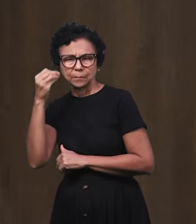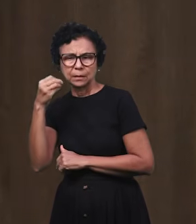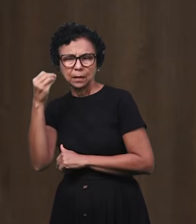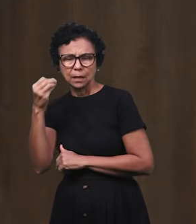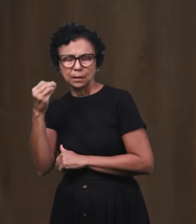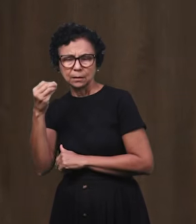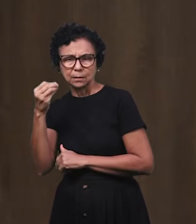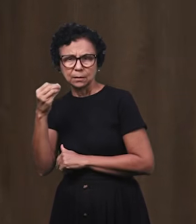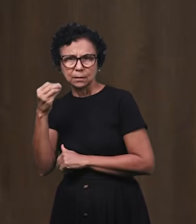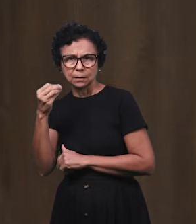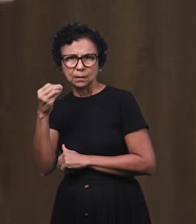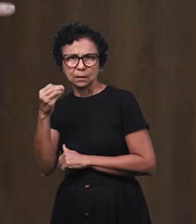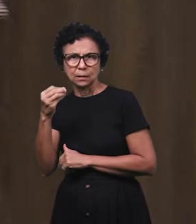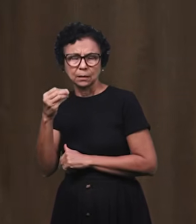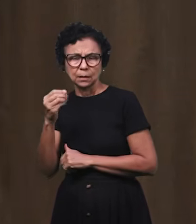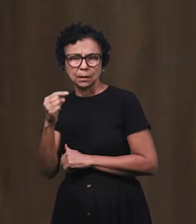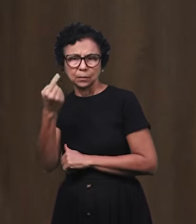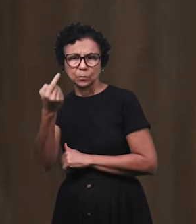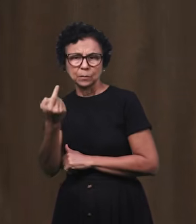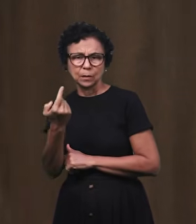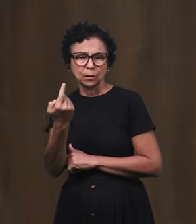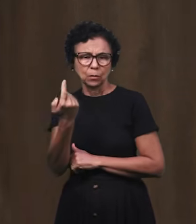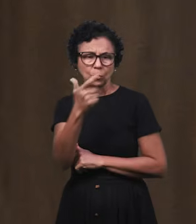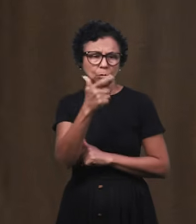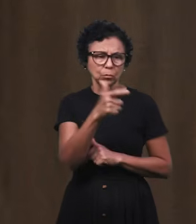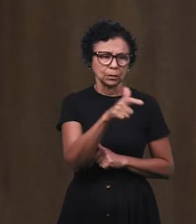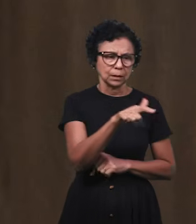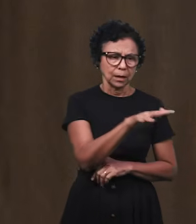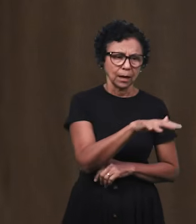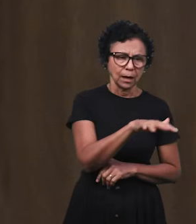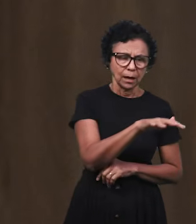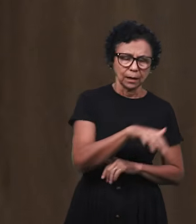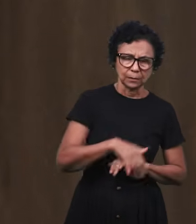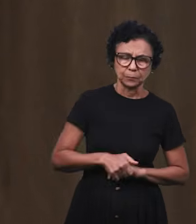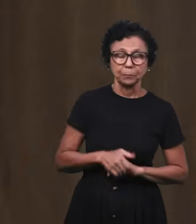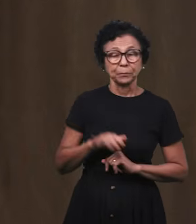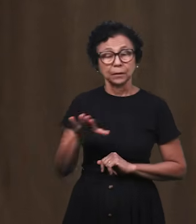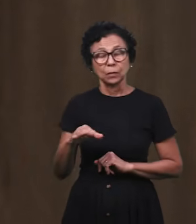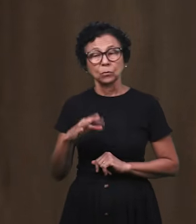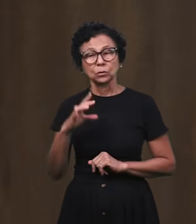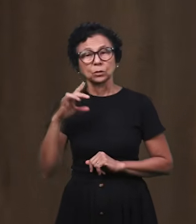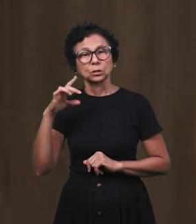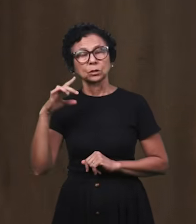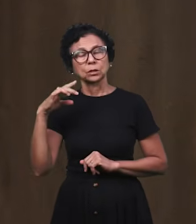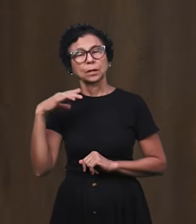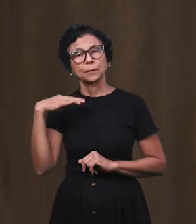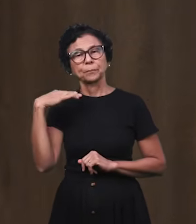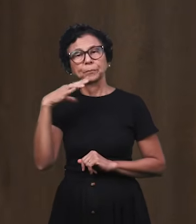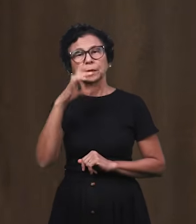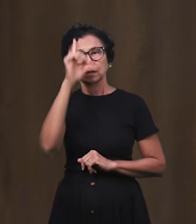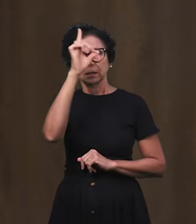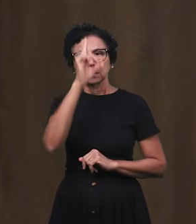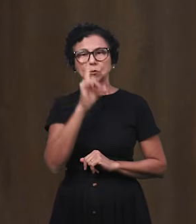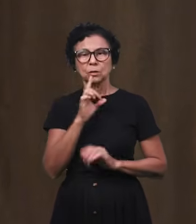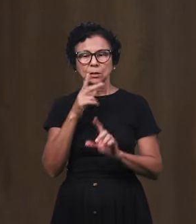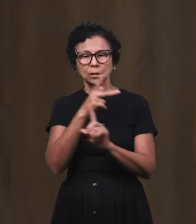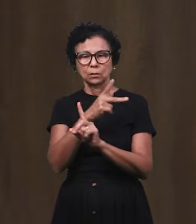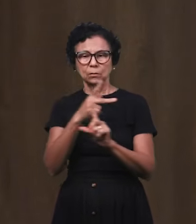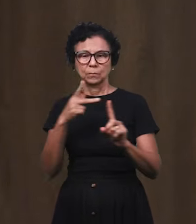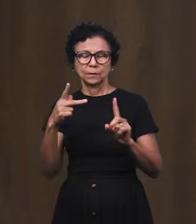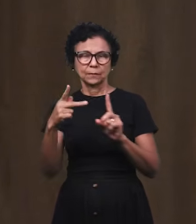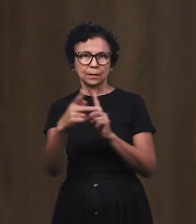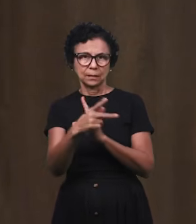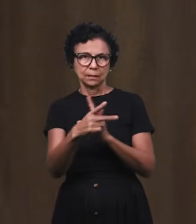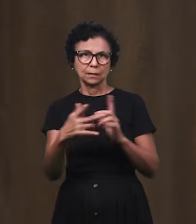que é importante eu entender de criminal, porque vem um cliente que precisa de um auxílio reclusão, é importante eu entender de processo, é importante eu entender de